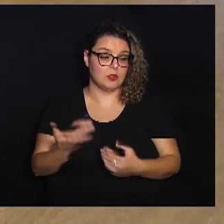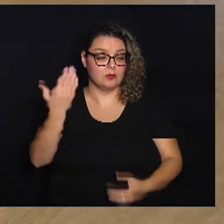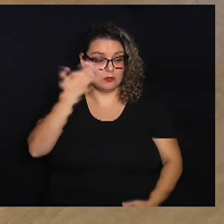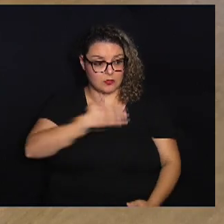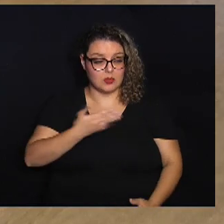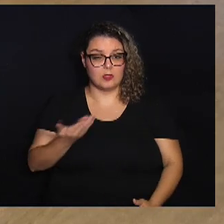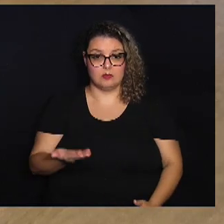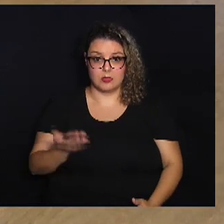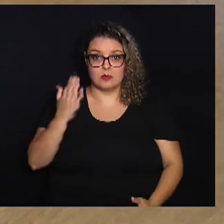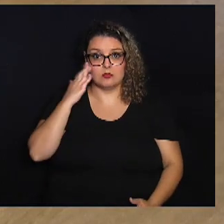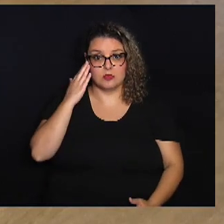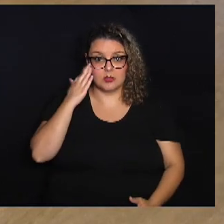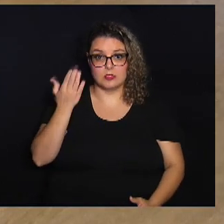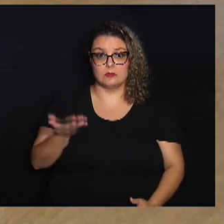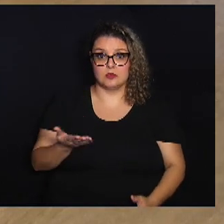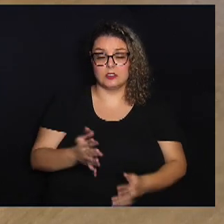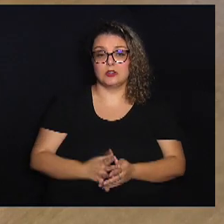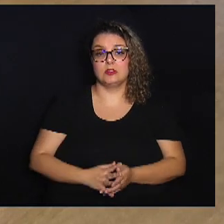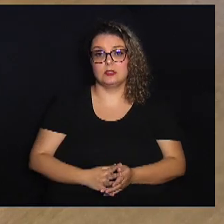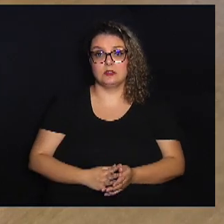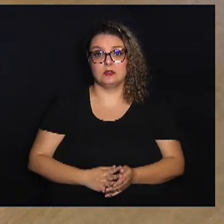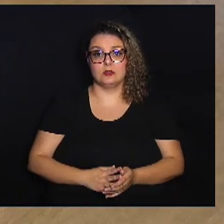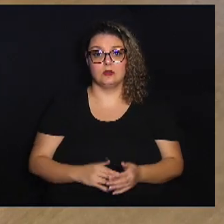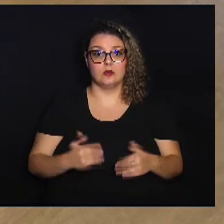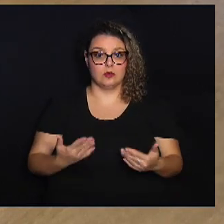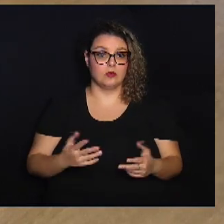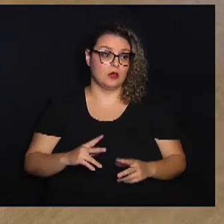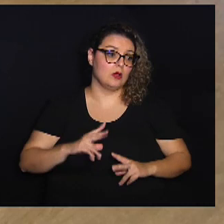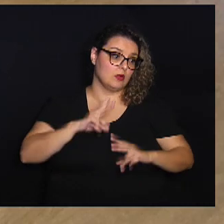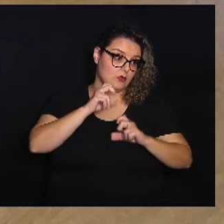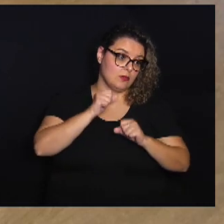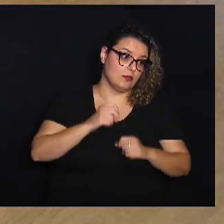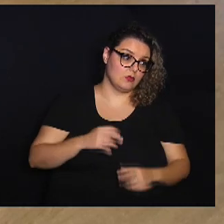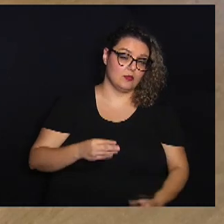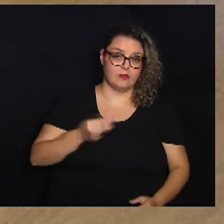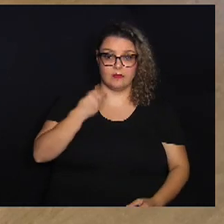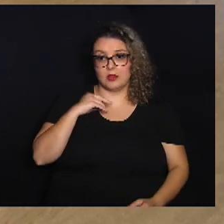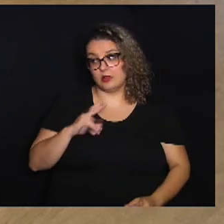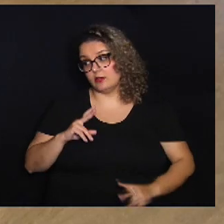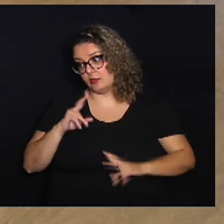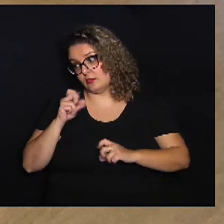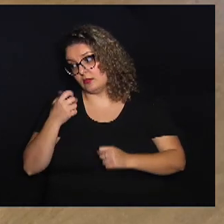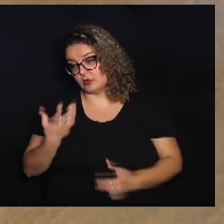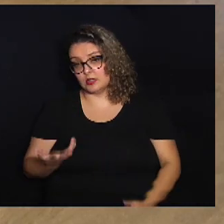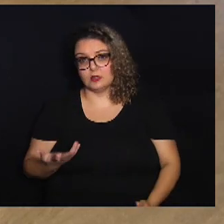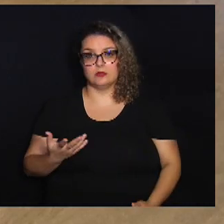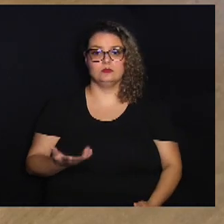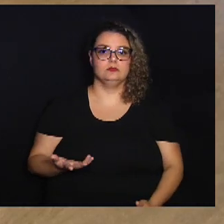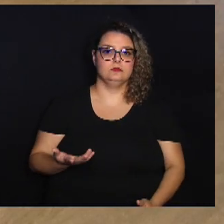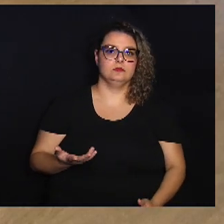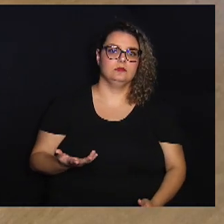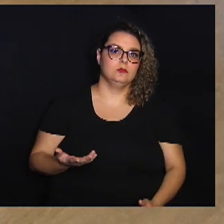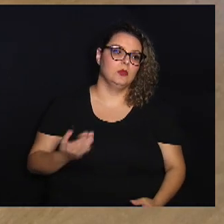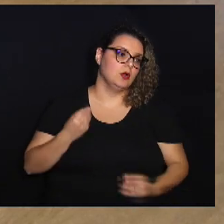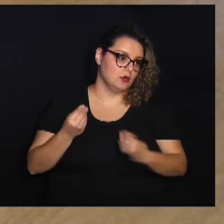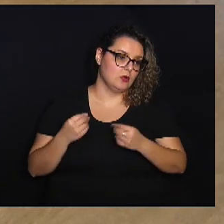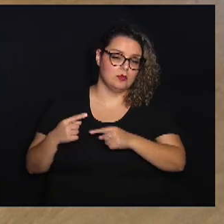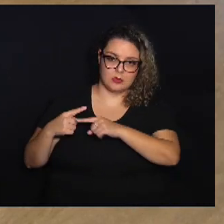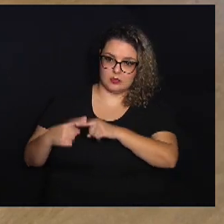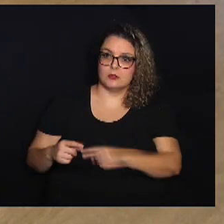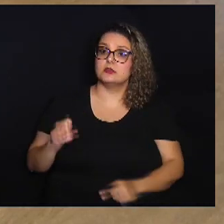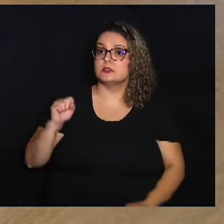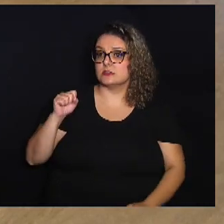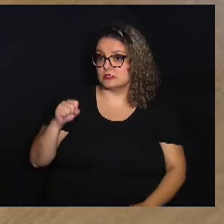você saber exatamente qual o seu ponto forte, o seu ponto fraco, né? Como está o adversário, né, Luciana?